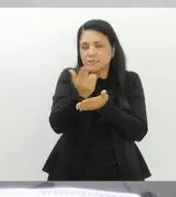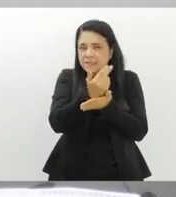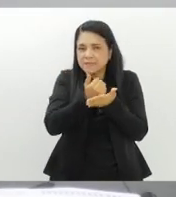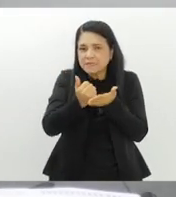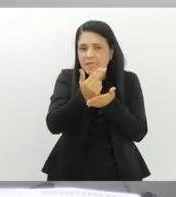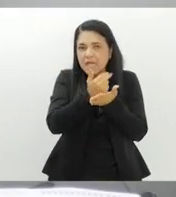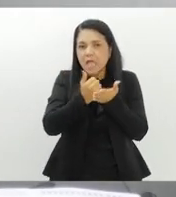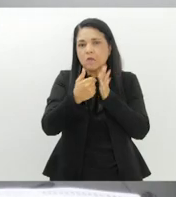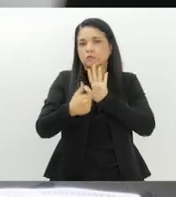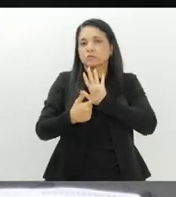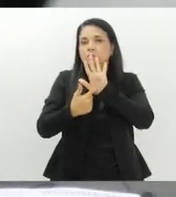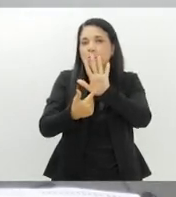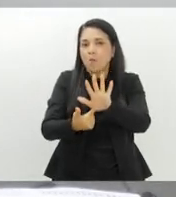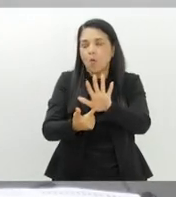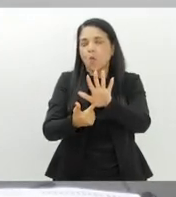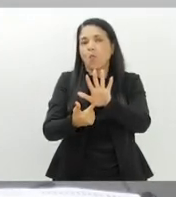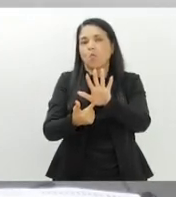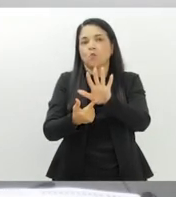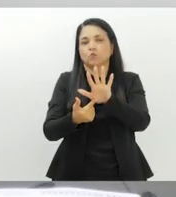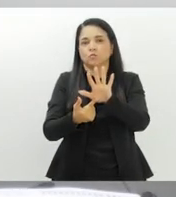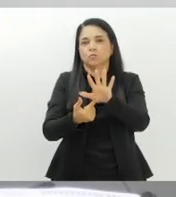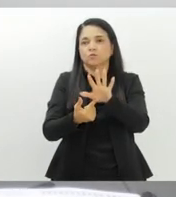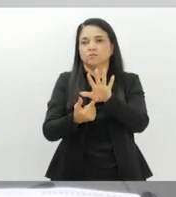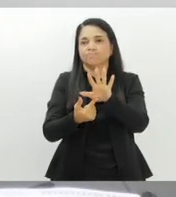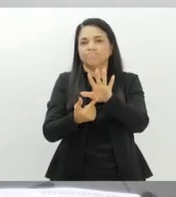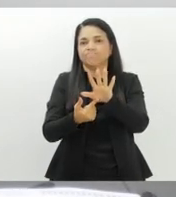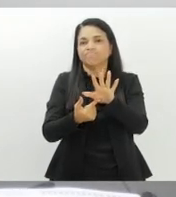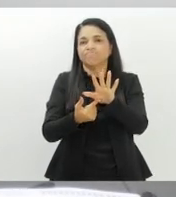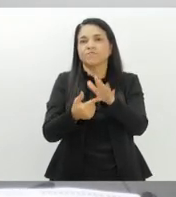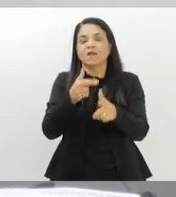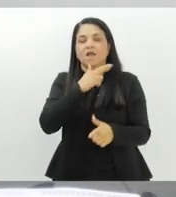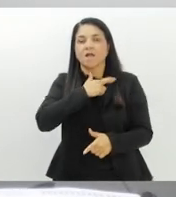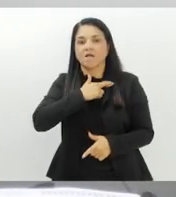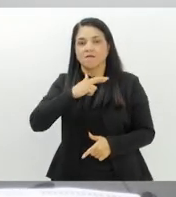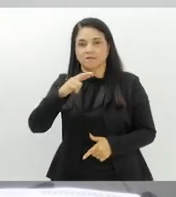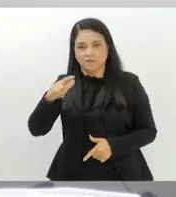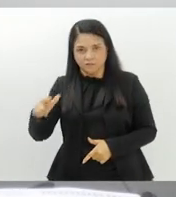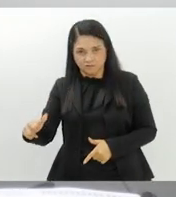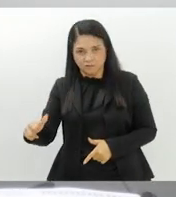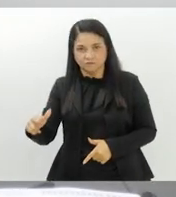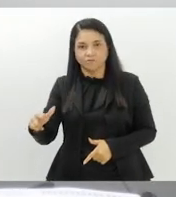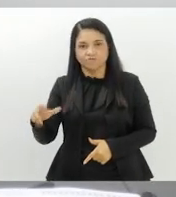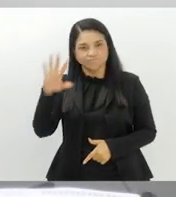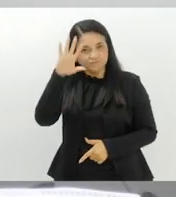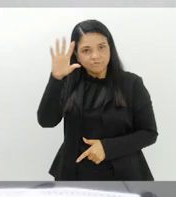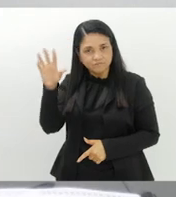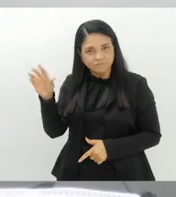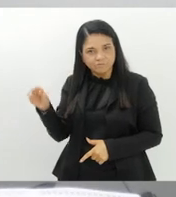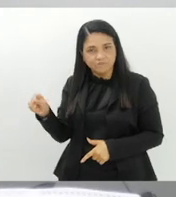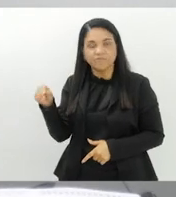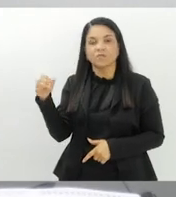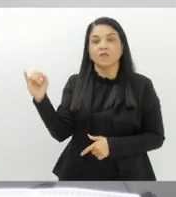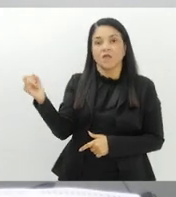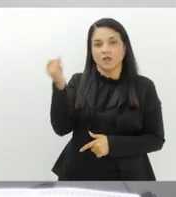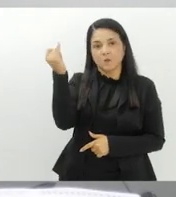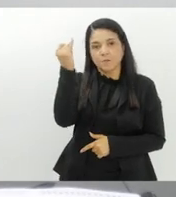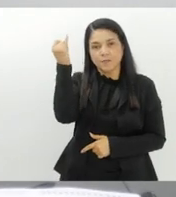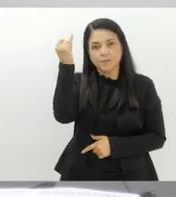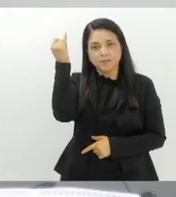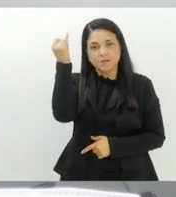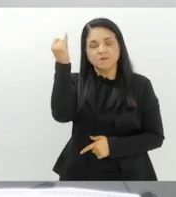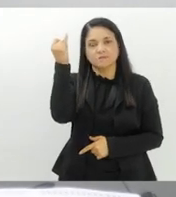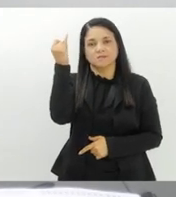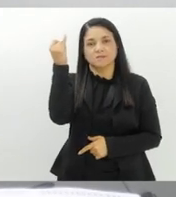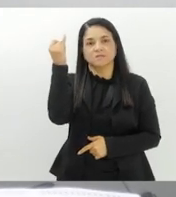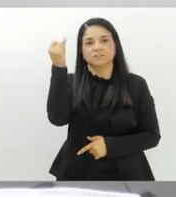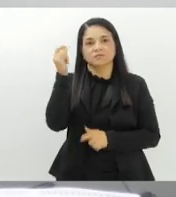que expressem exatamente a religiosidade e a importância